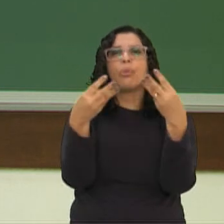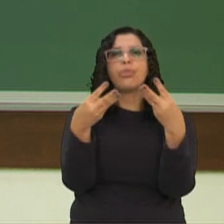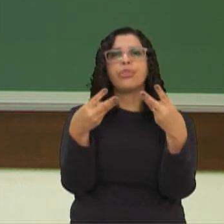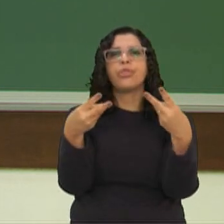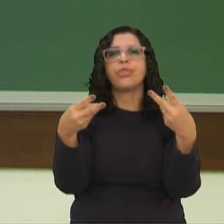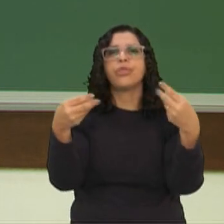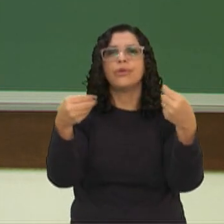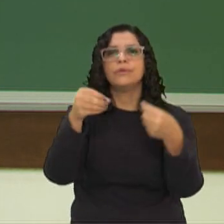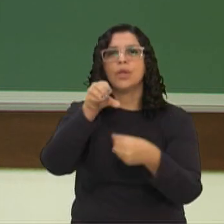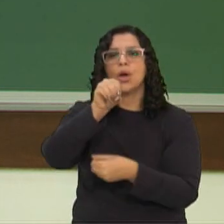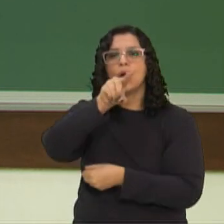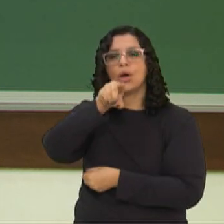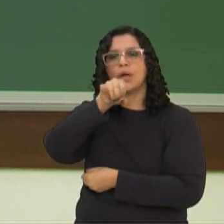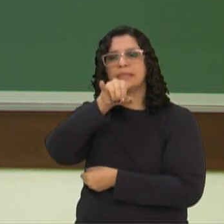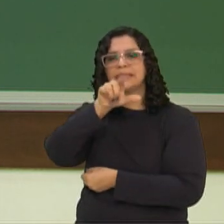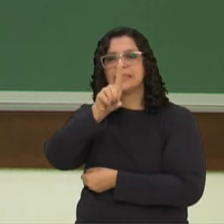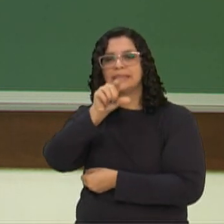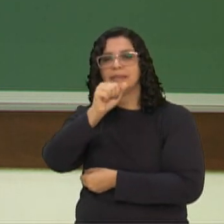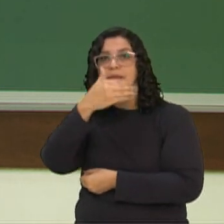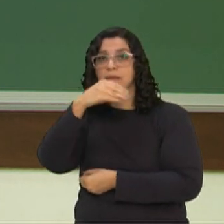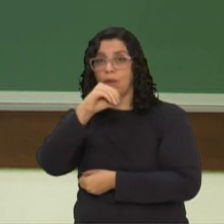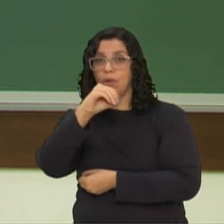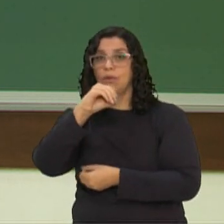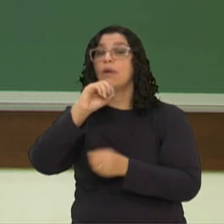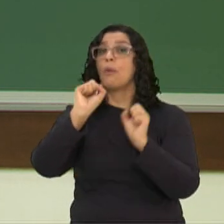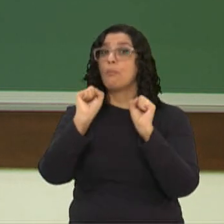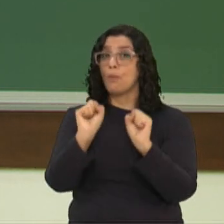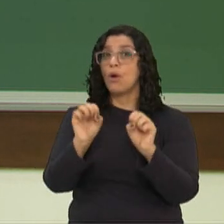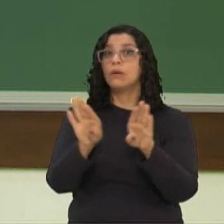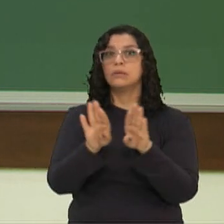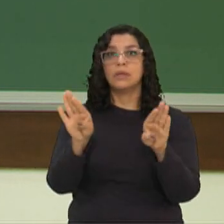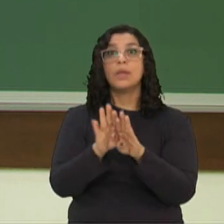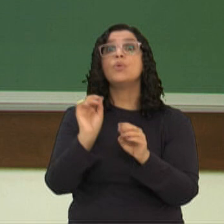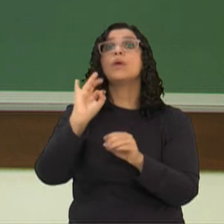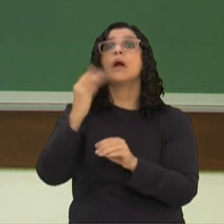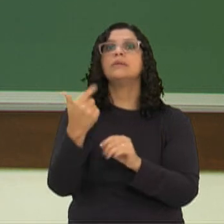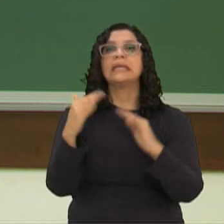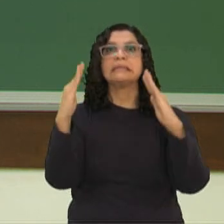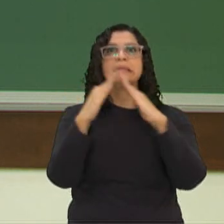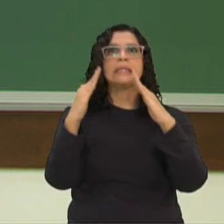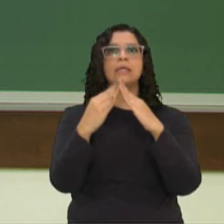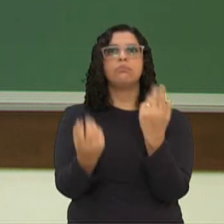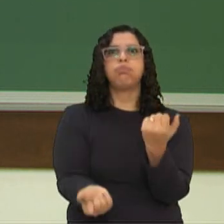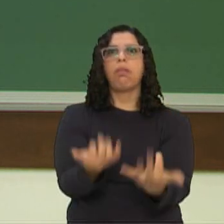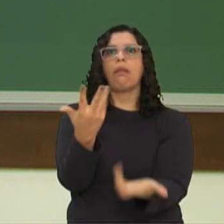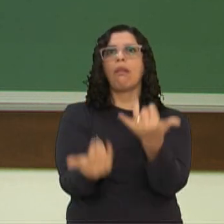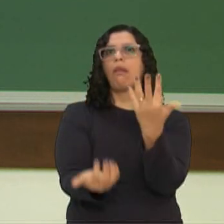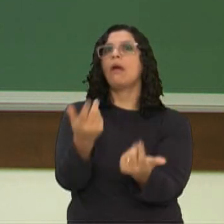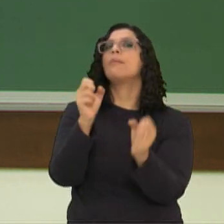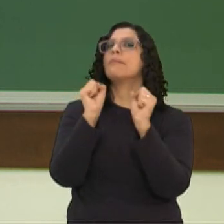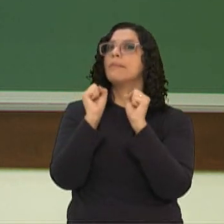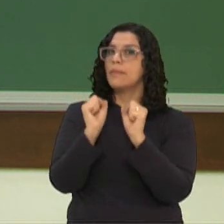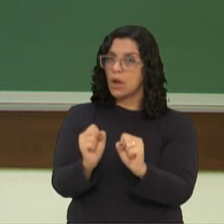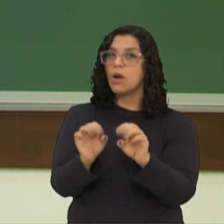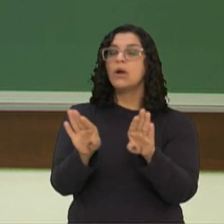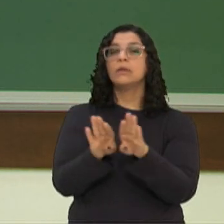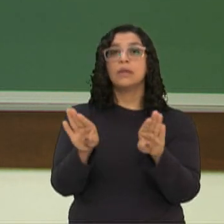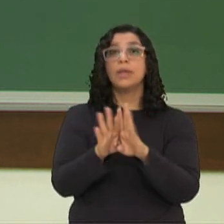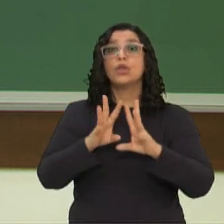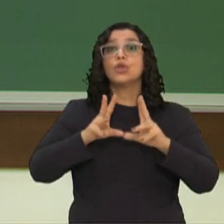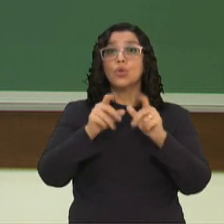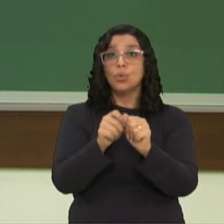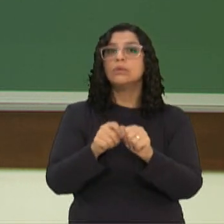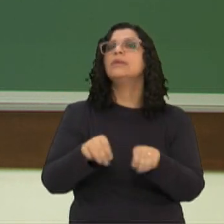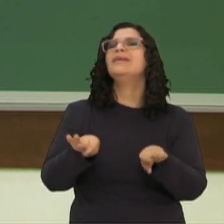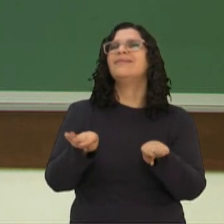Essa oxidação dos fios pode incendiar a residência, pode incendiar o circuito elétrico, além de